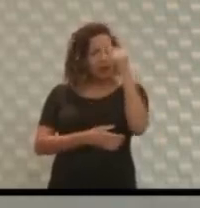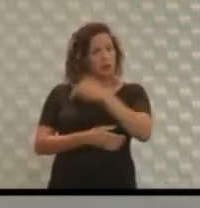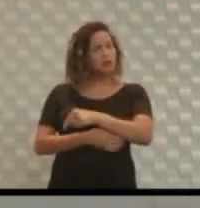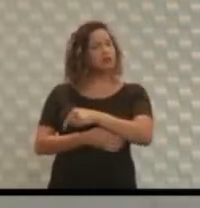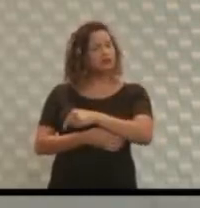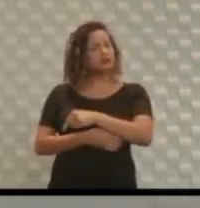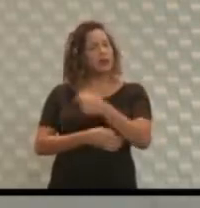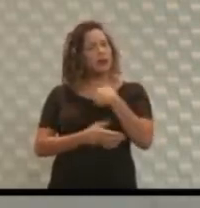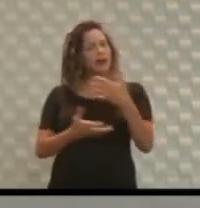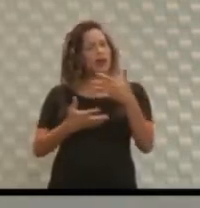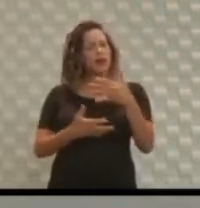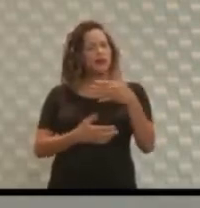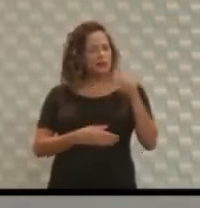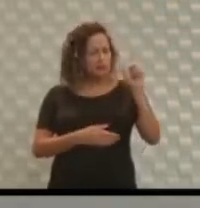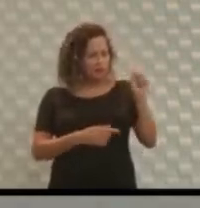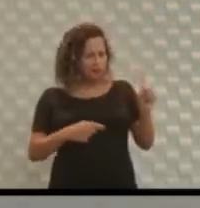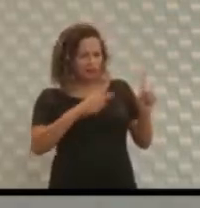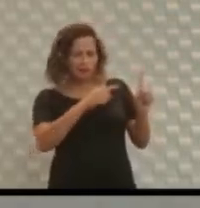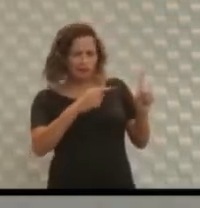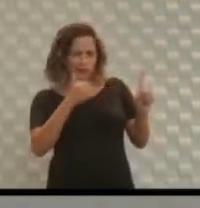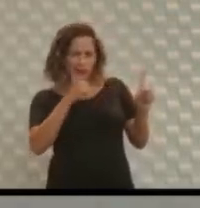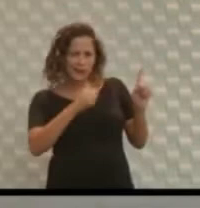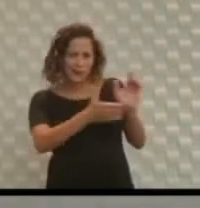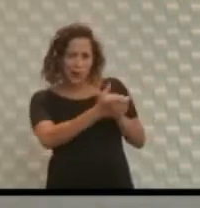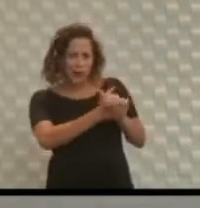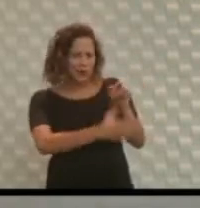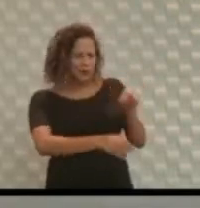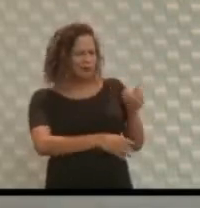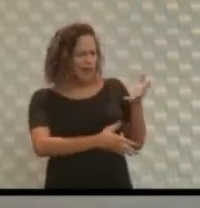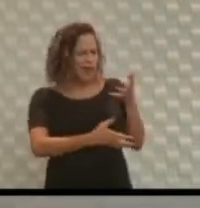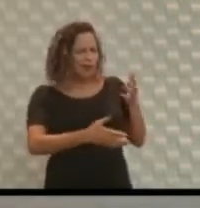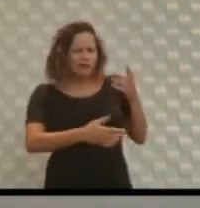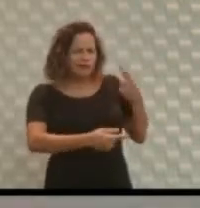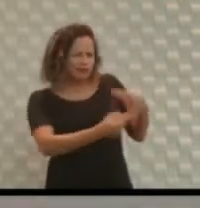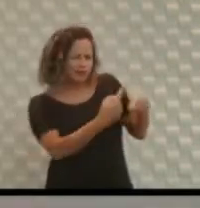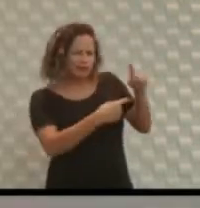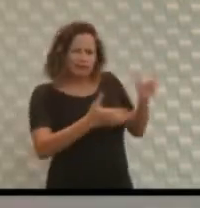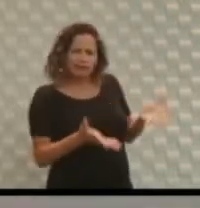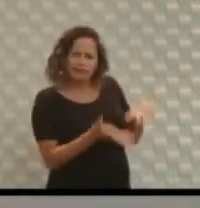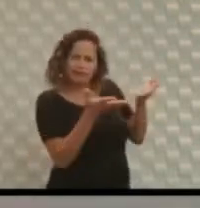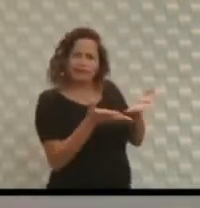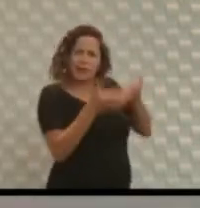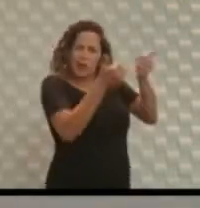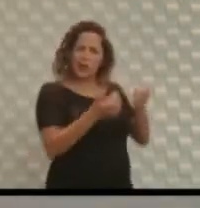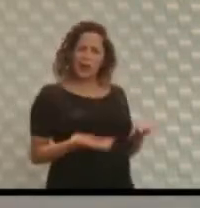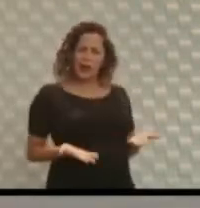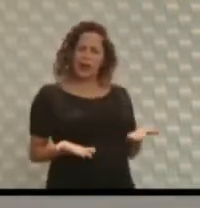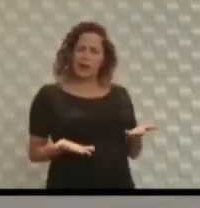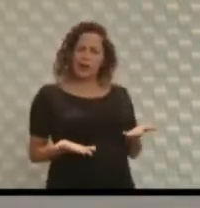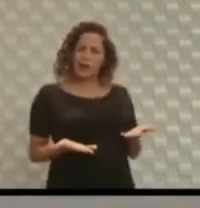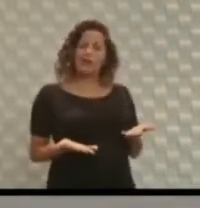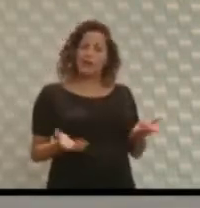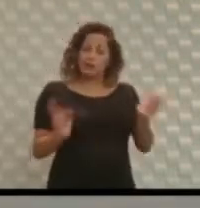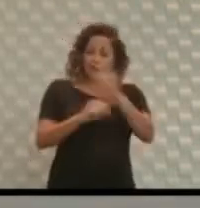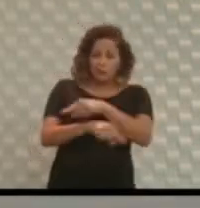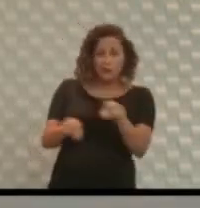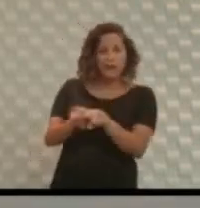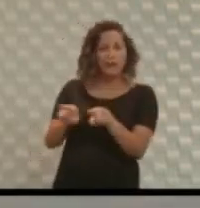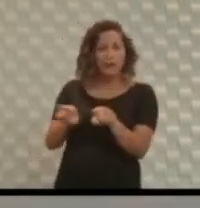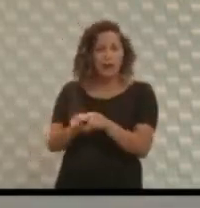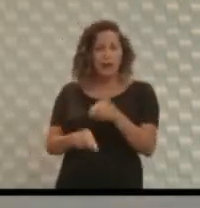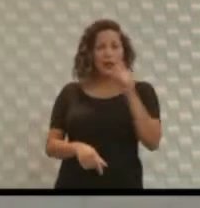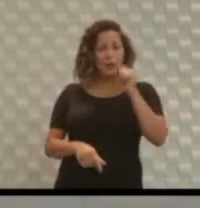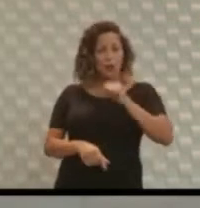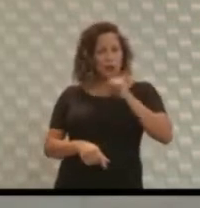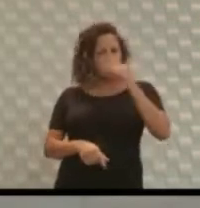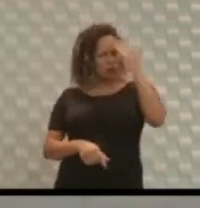da minha esposa uma pessoa melhor e vice-versa. A mulher sábia edifica a sua casa. Ela vai chegar diante de